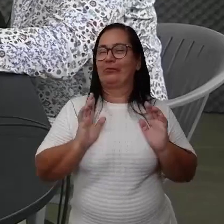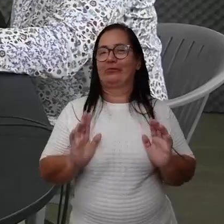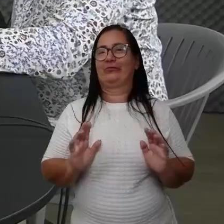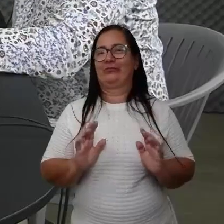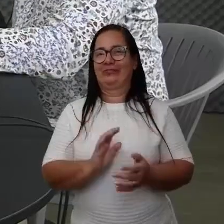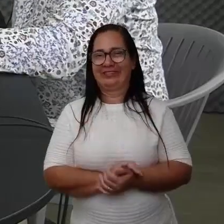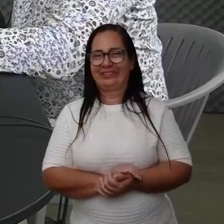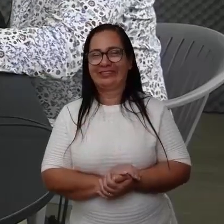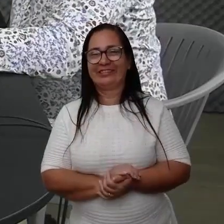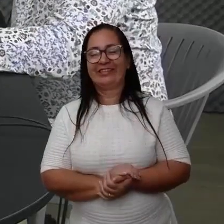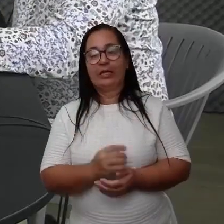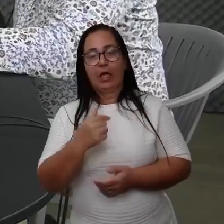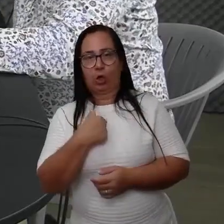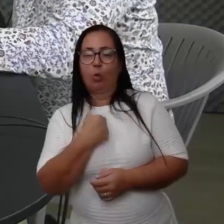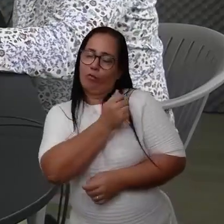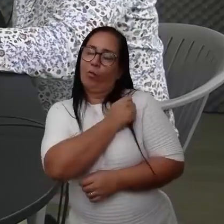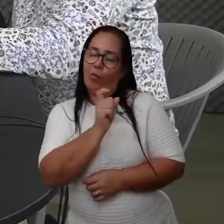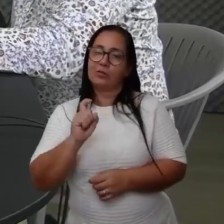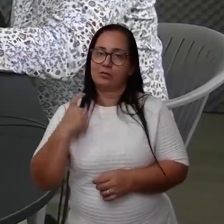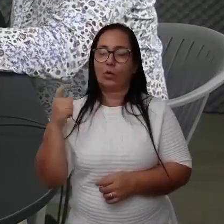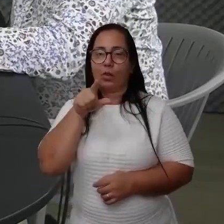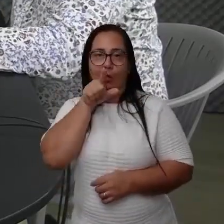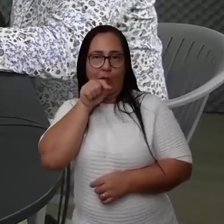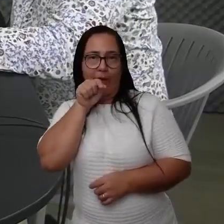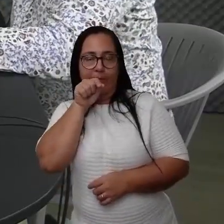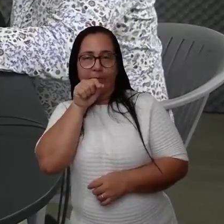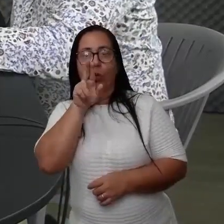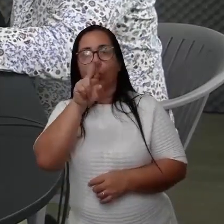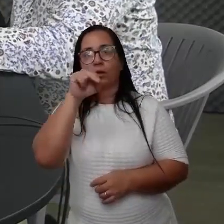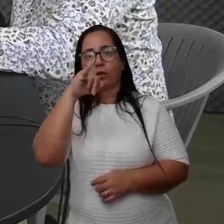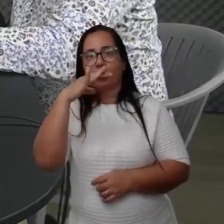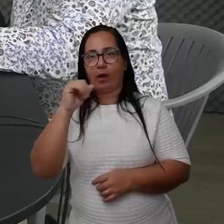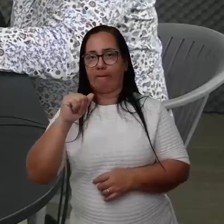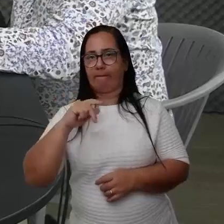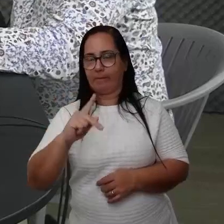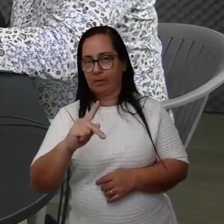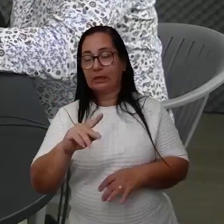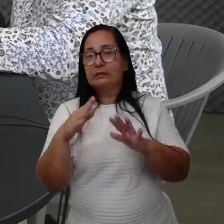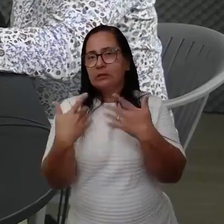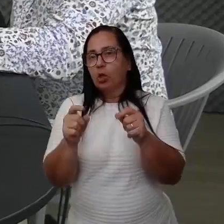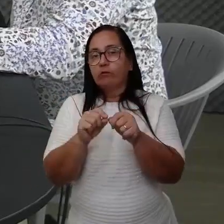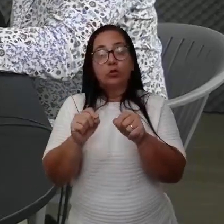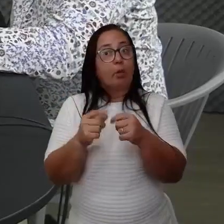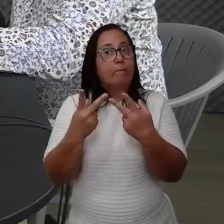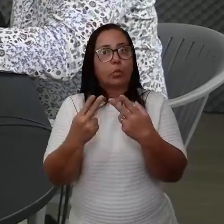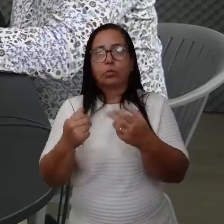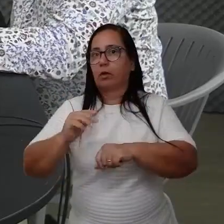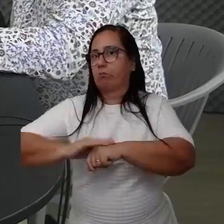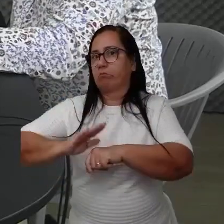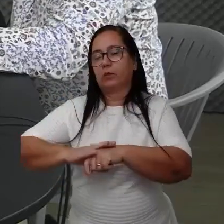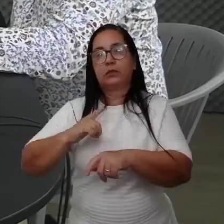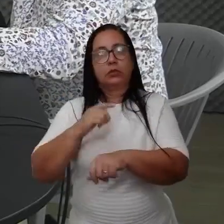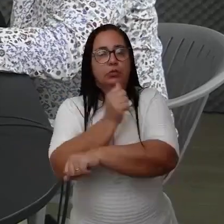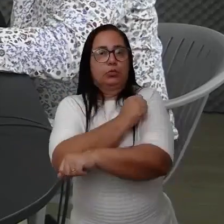Aluna. Então, eu fui aluna da Unicap. Também. Então, por exemplo, eu trazendo até um pouco para a discussão, eu fiz muita matéria de estudante